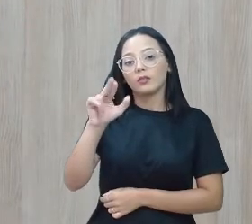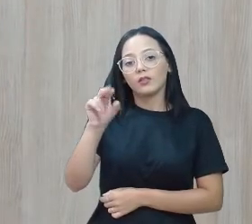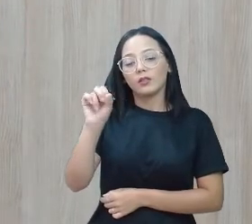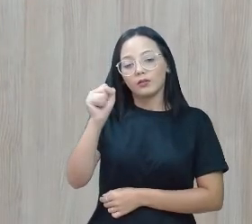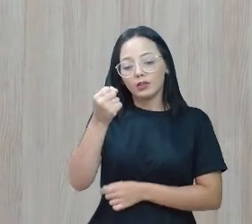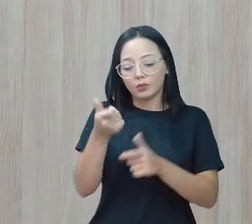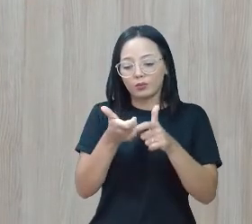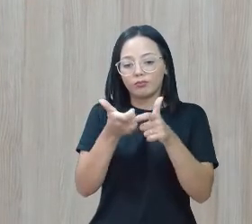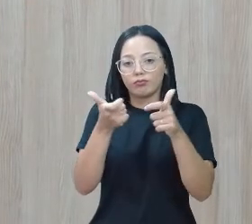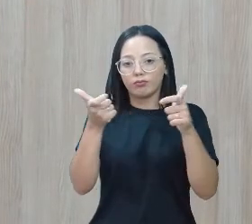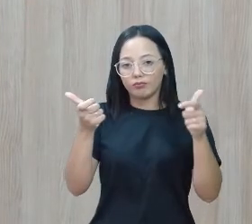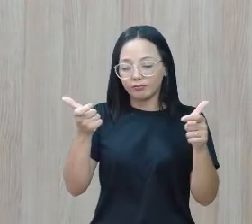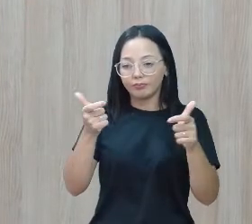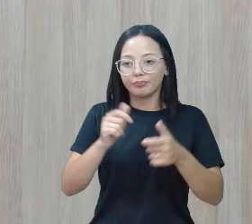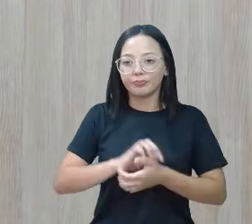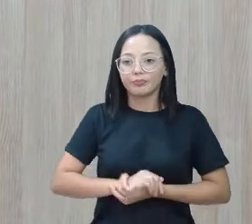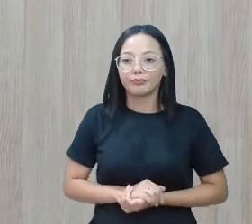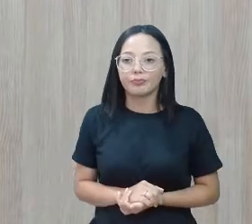aumentativos.